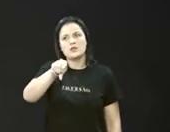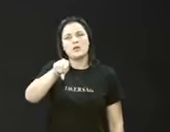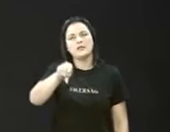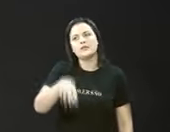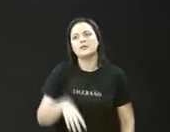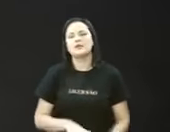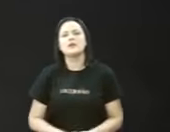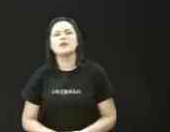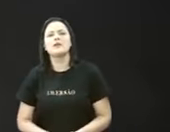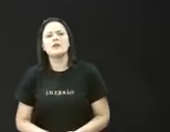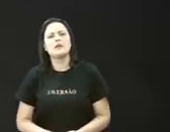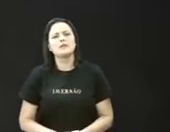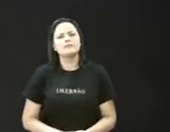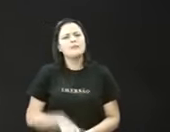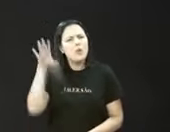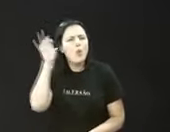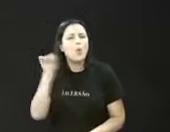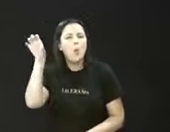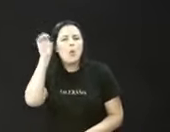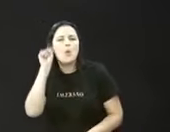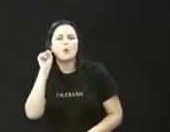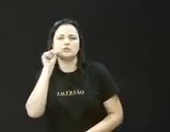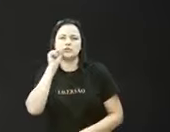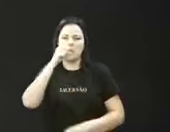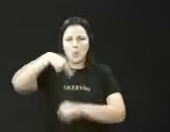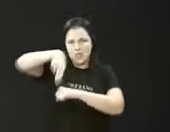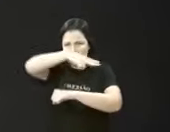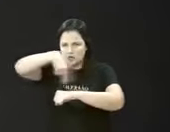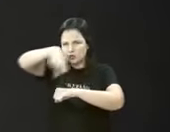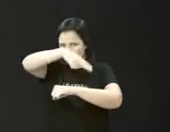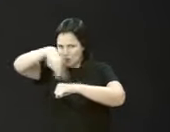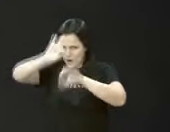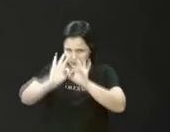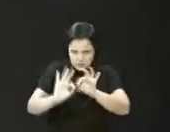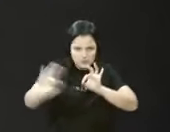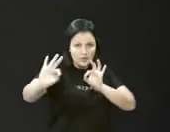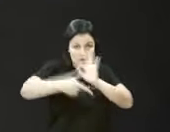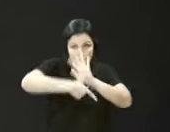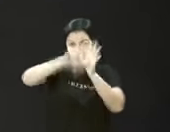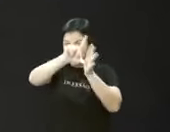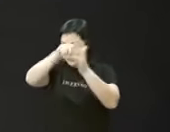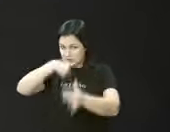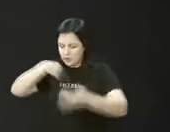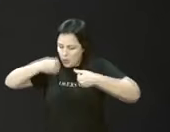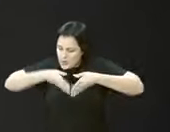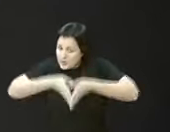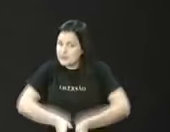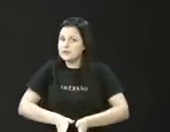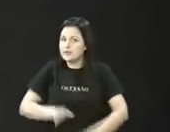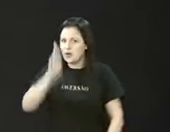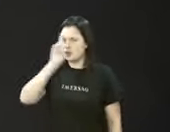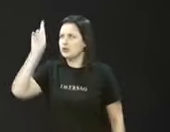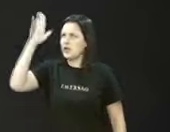Escutem-me, ilhas, ouçam nações distantes. Antes de eu nascer, o Senhor me